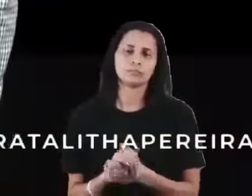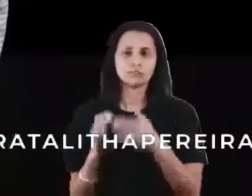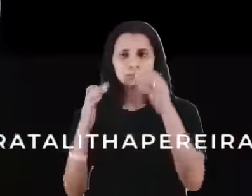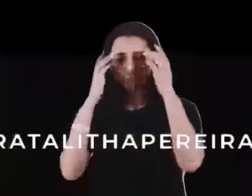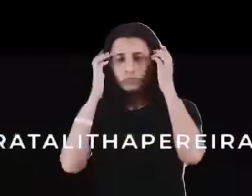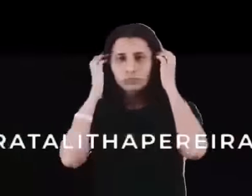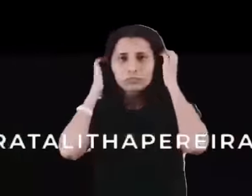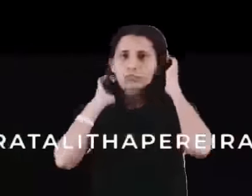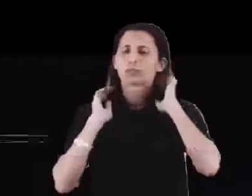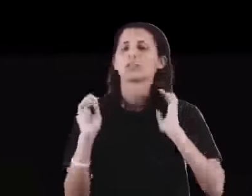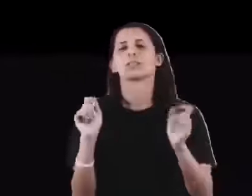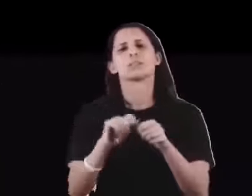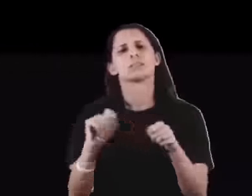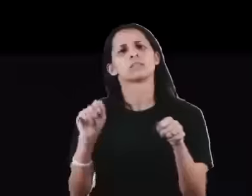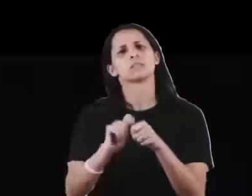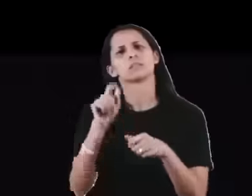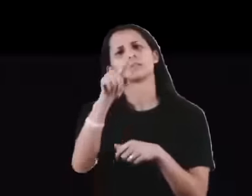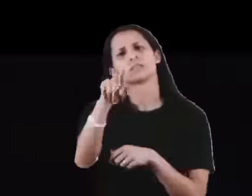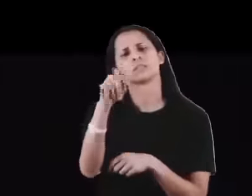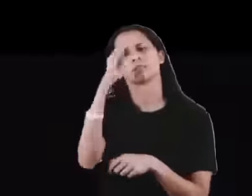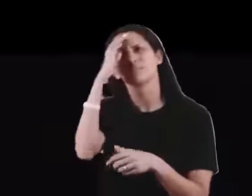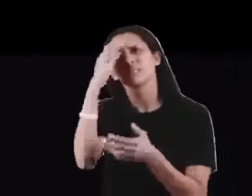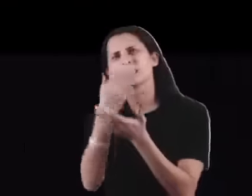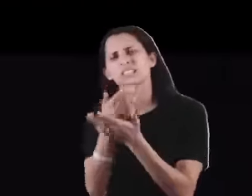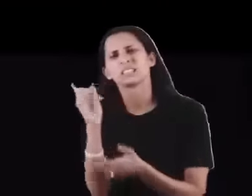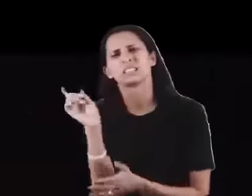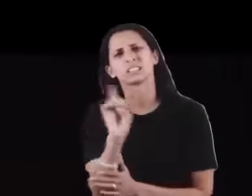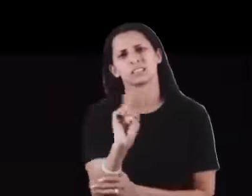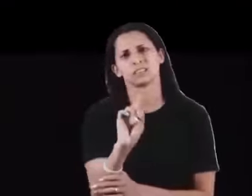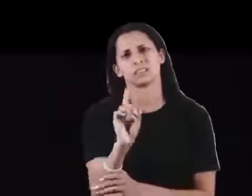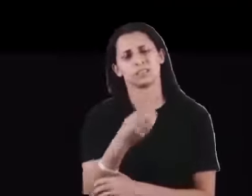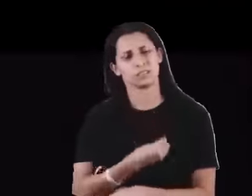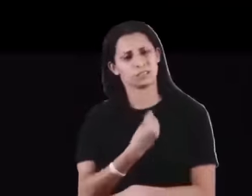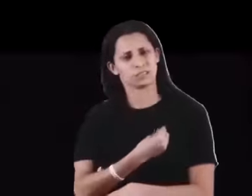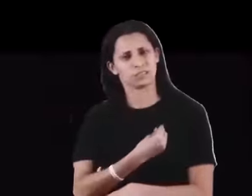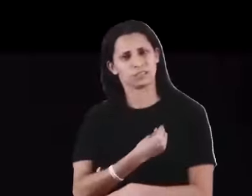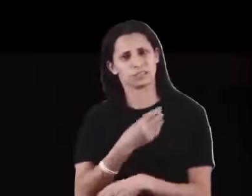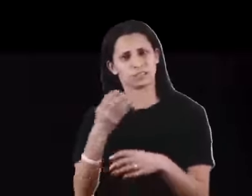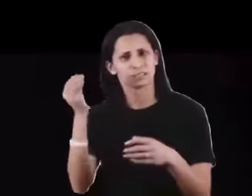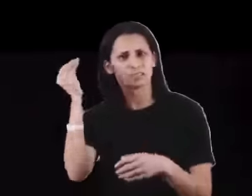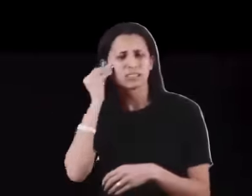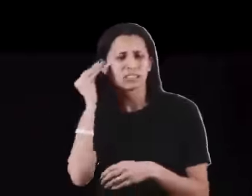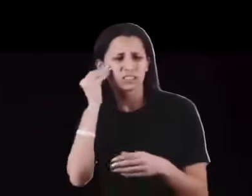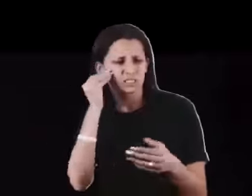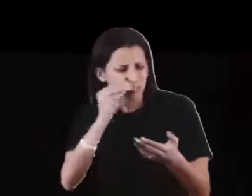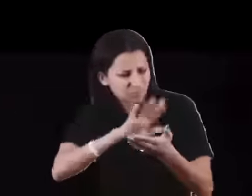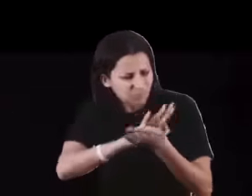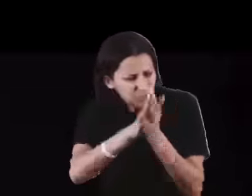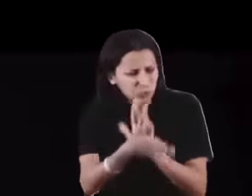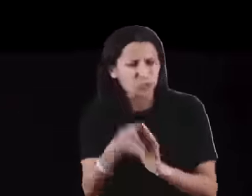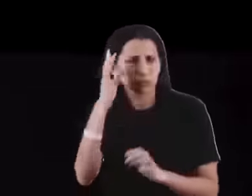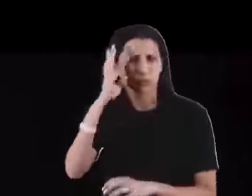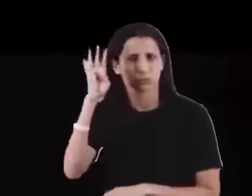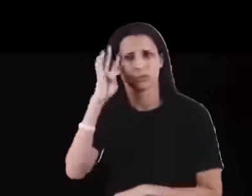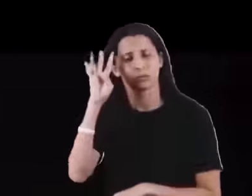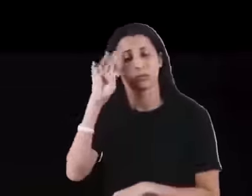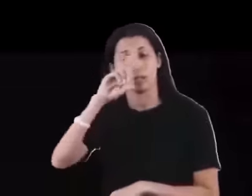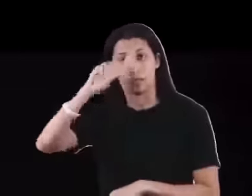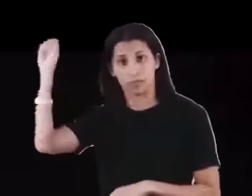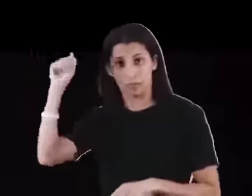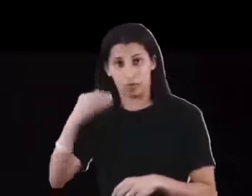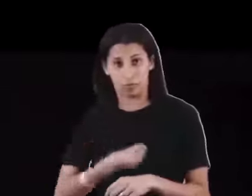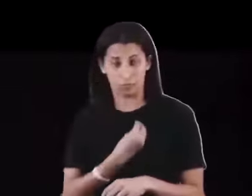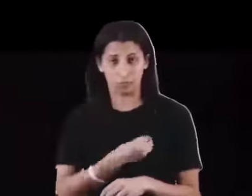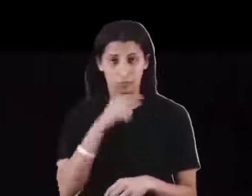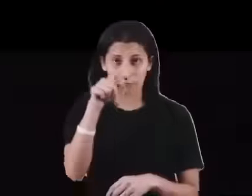fizeram você diz acreditar na vida e tentaram destruir os seus sonhos fica tranquila Deus vai fazer você sobreviver no